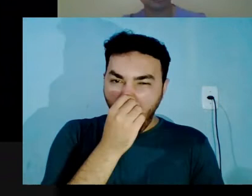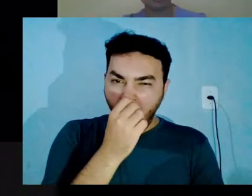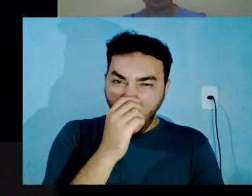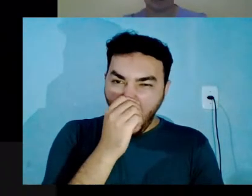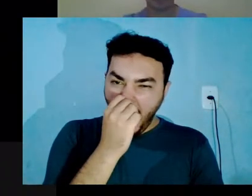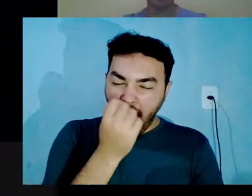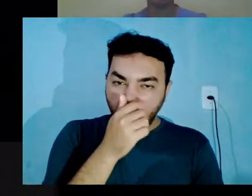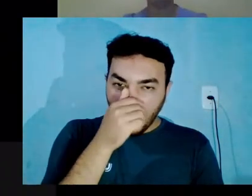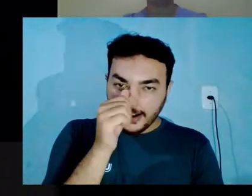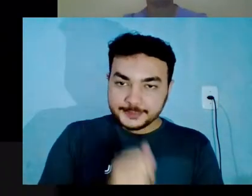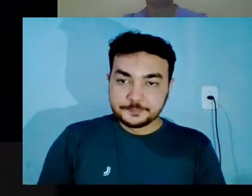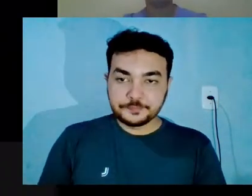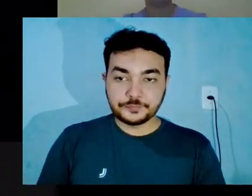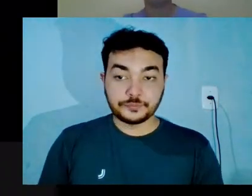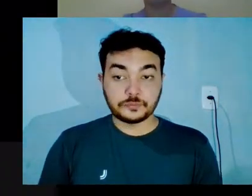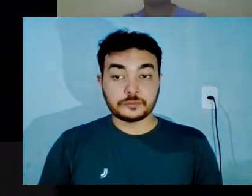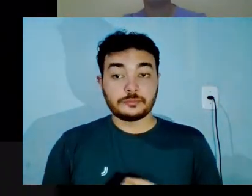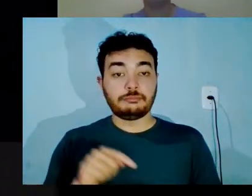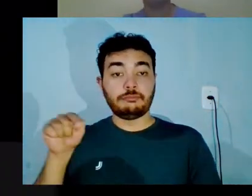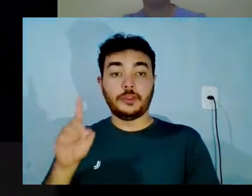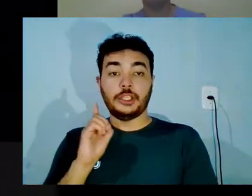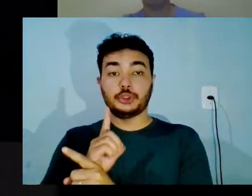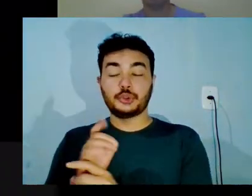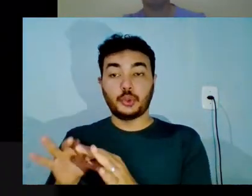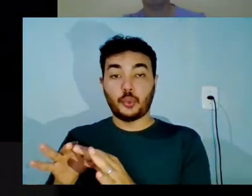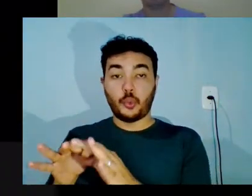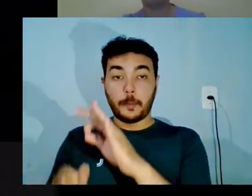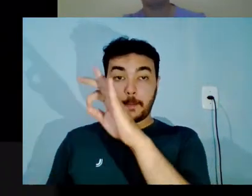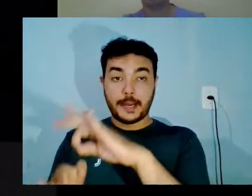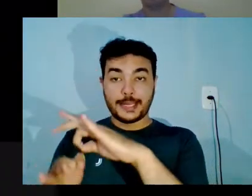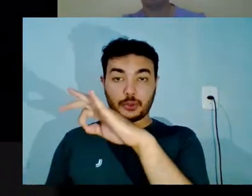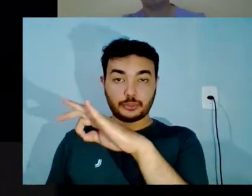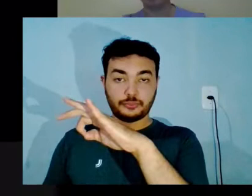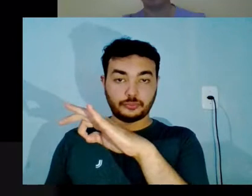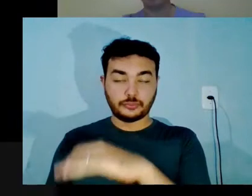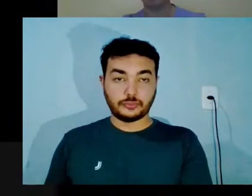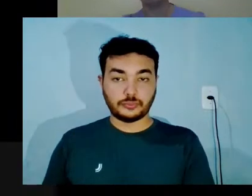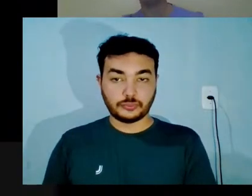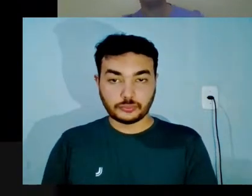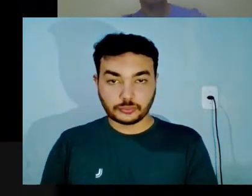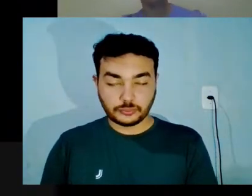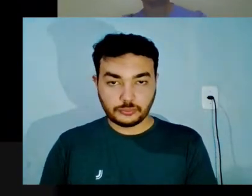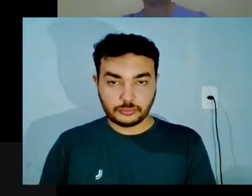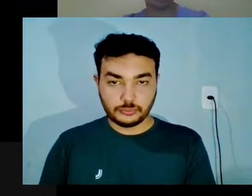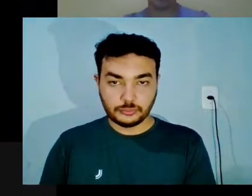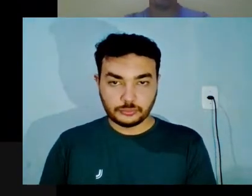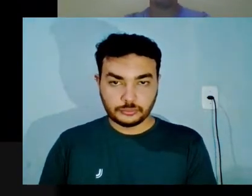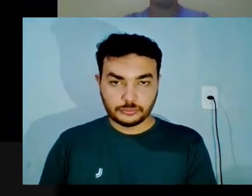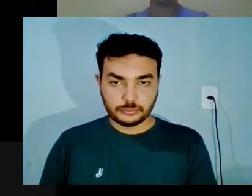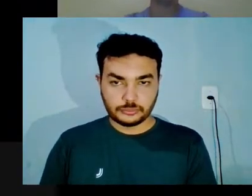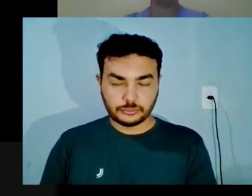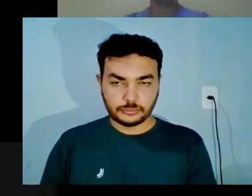da ligação química. E o comprimento de onda que a gente tinha obtido anteriormente, 74,1 vezes 10 a menos 12, não sei se vocês